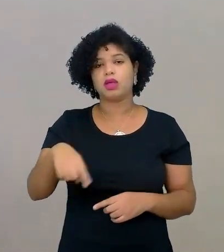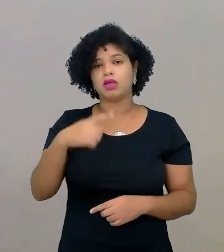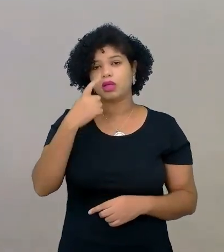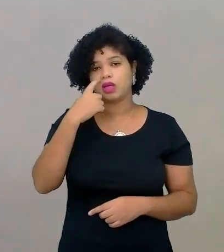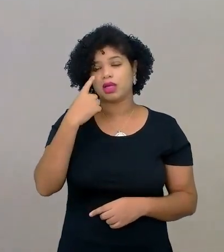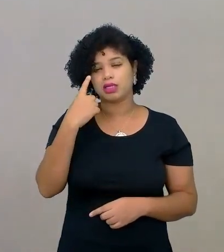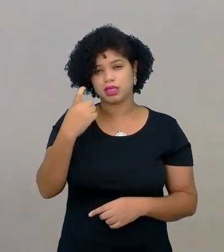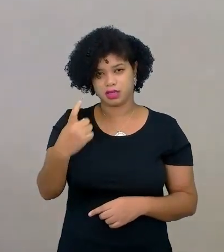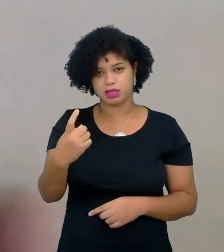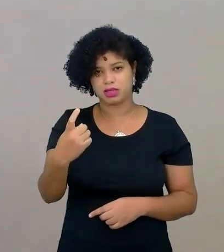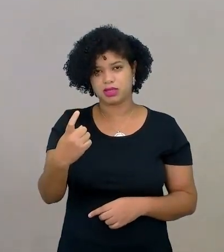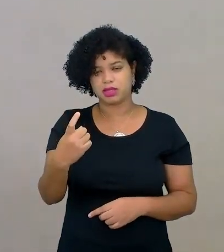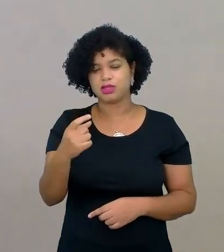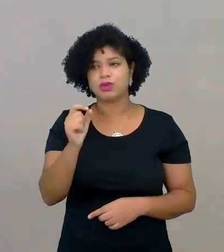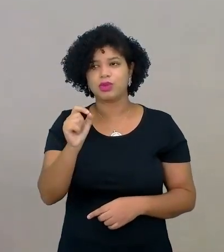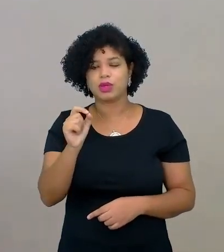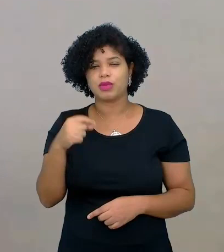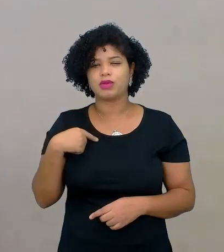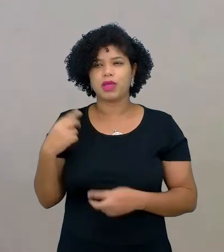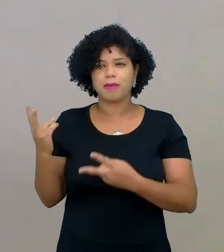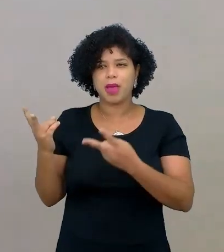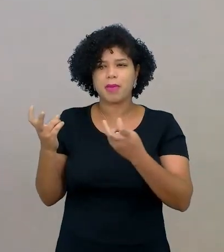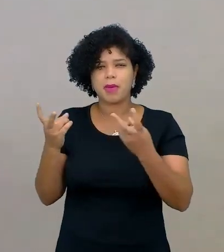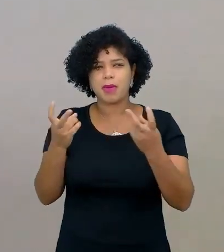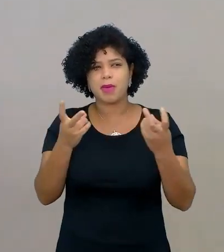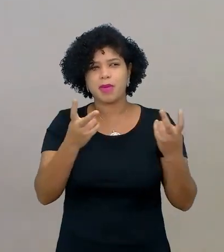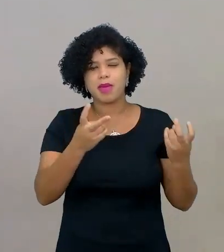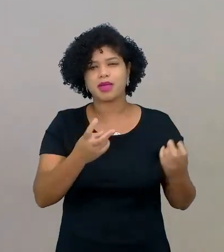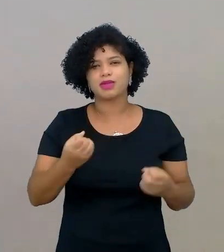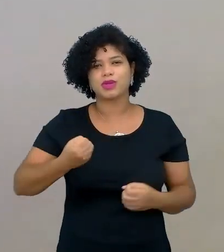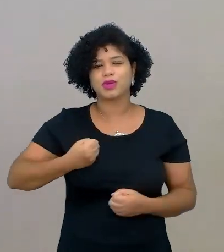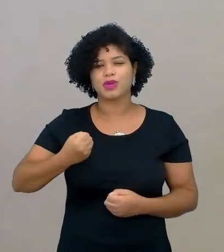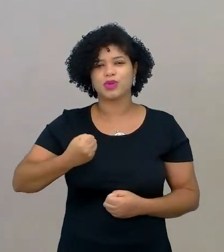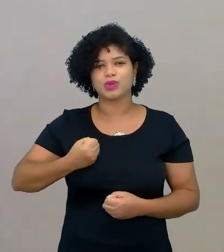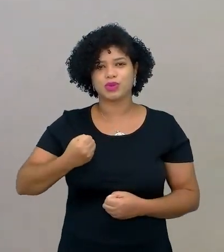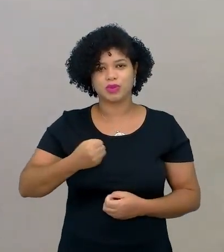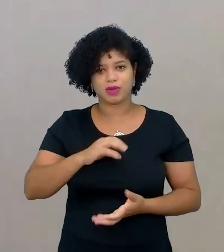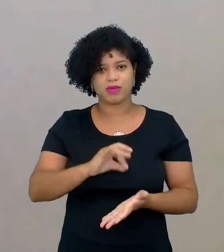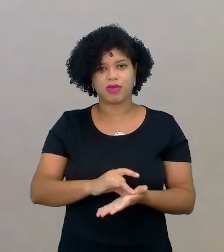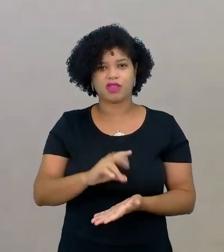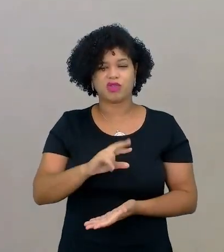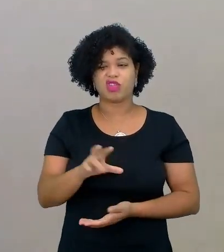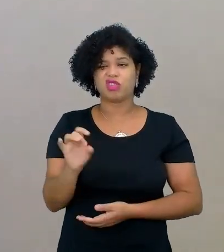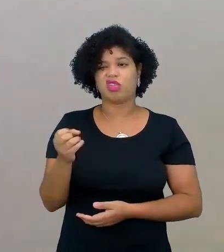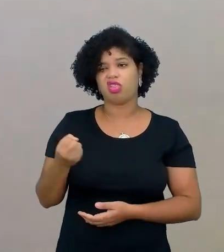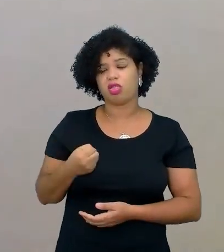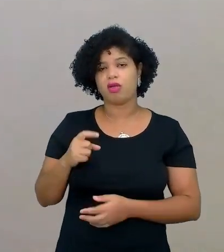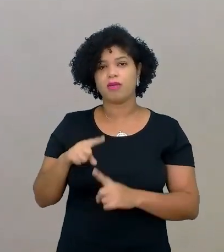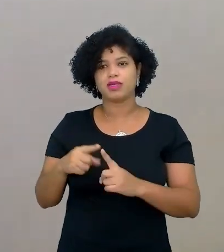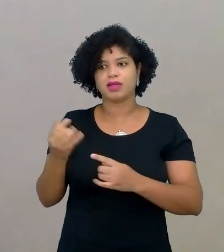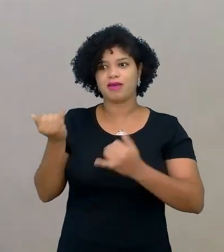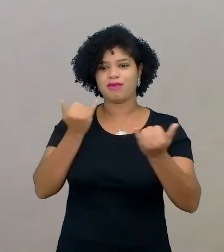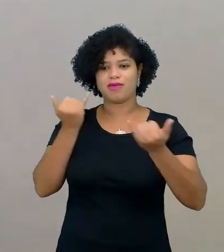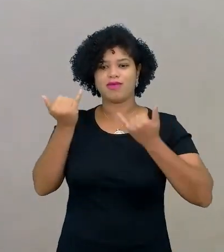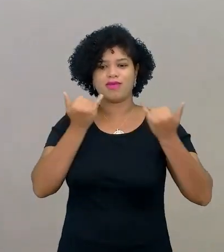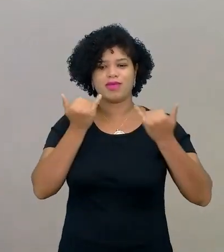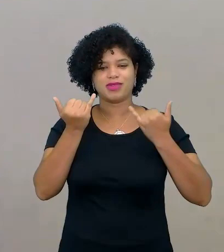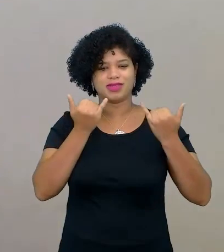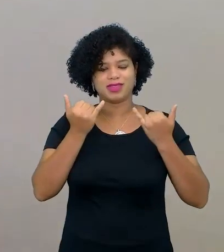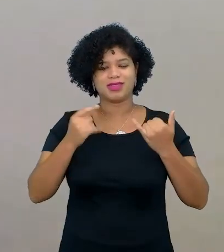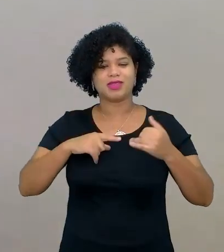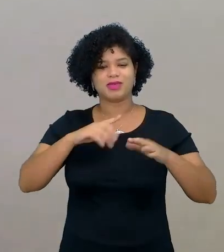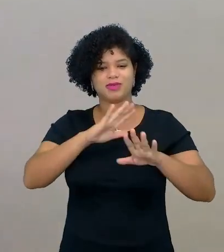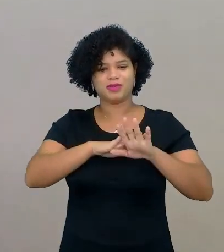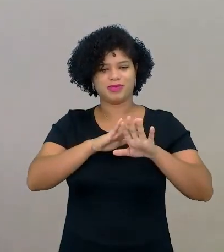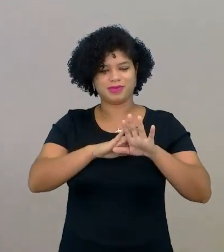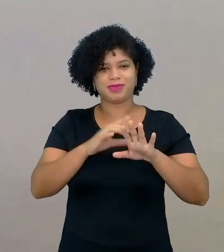no mundo, quando a gente observar todos aqueles números, não simplesmente sendo números, eles passando informação para nós. Então, quando a gente